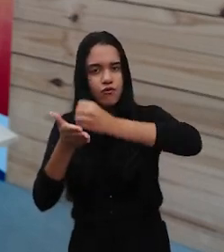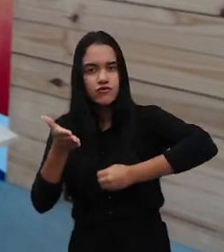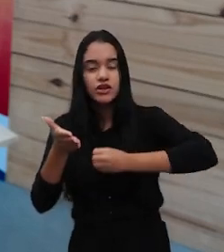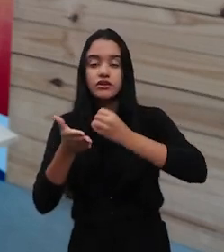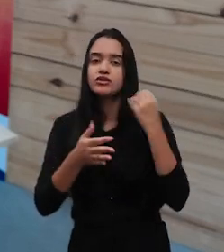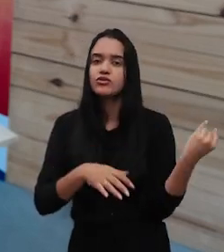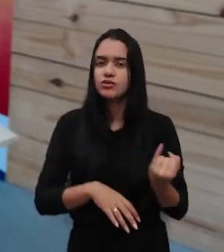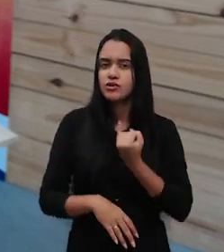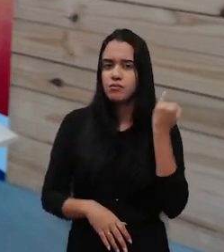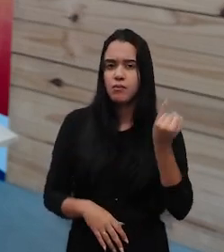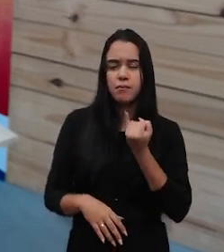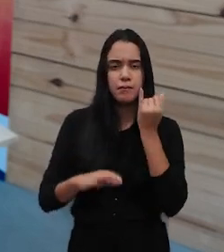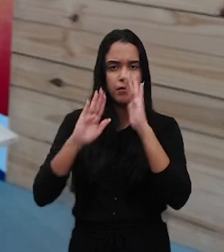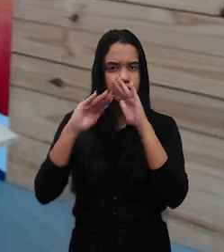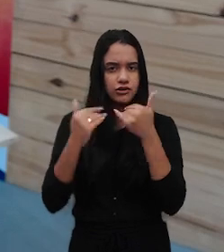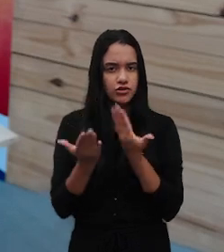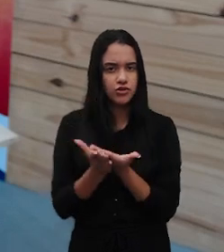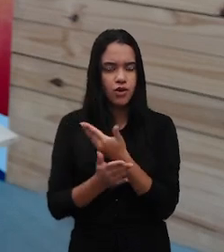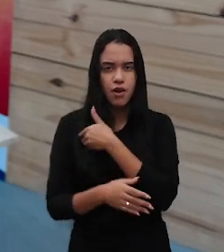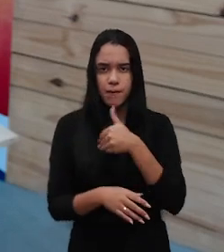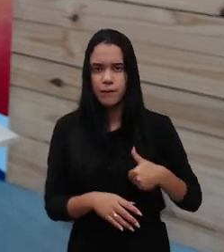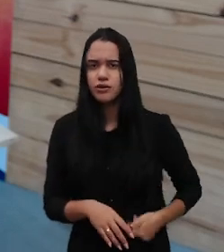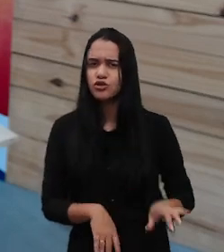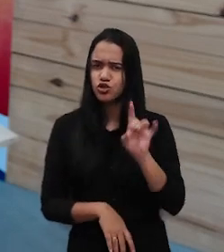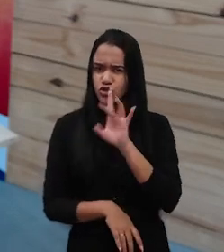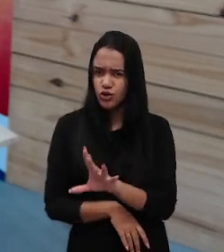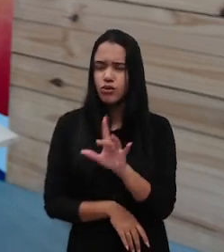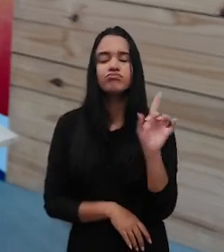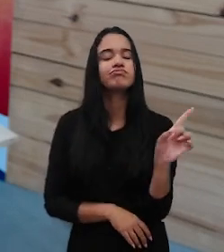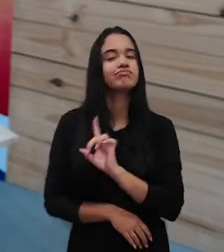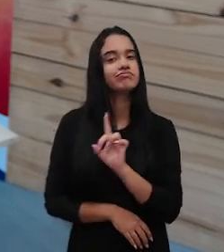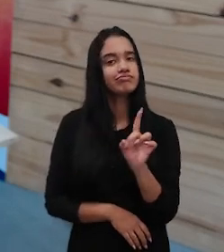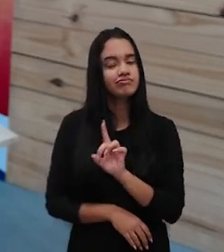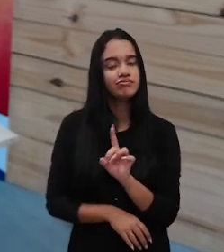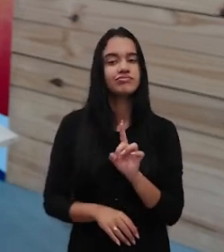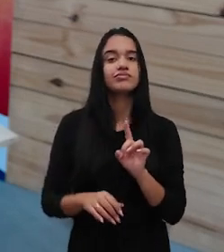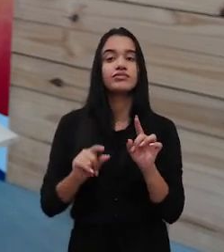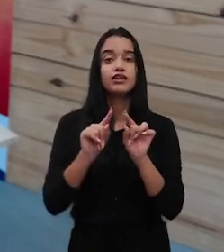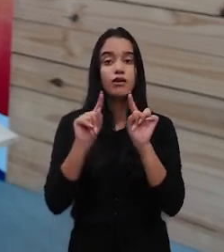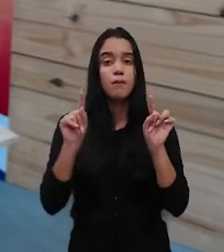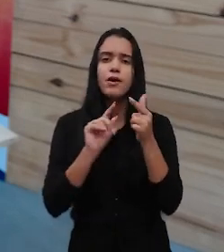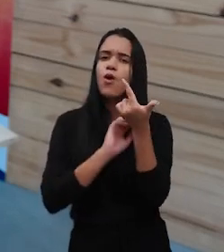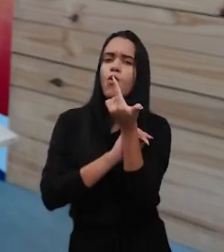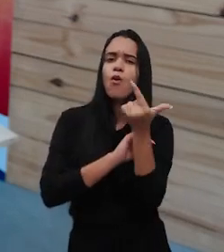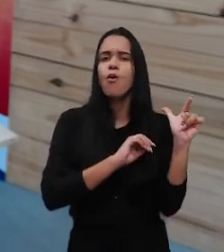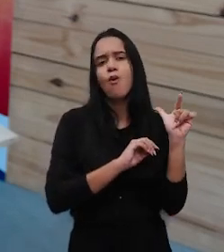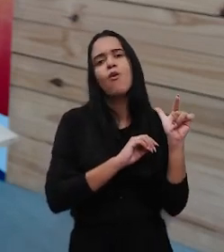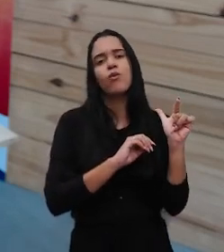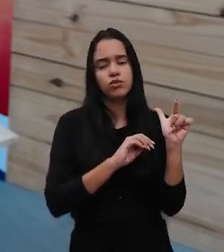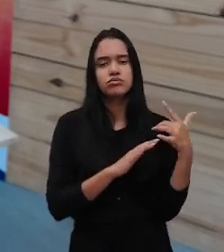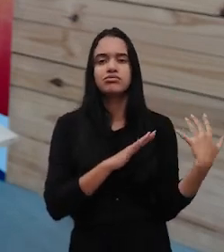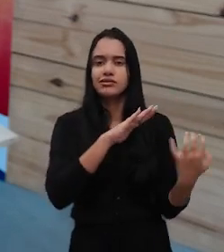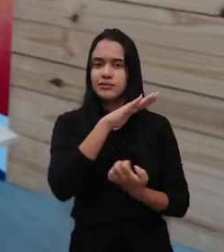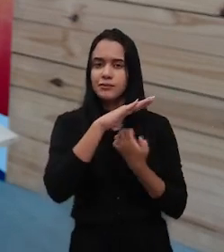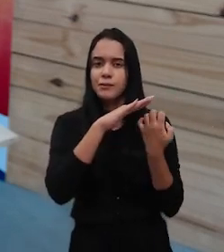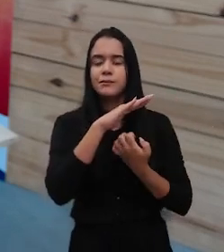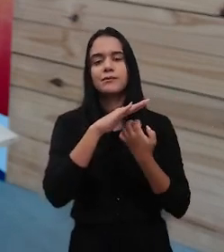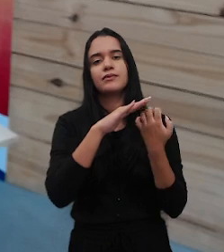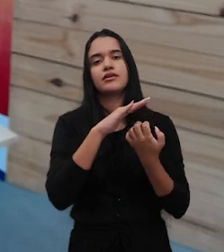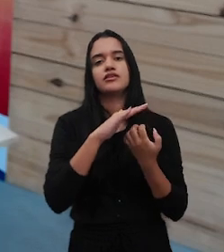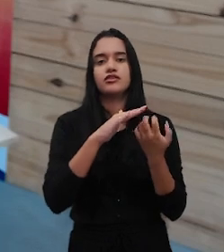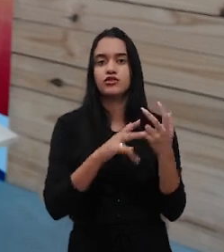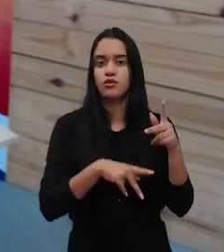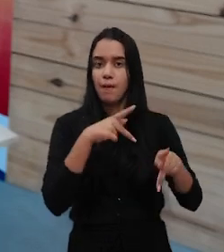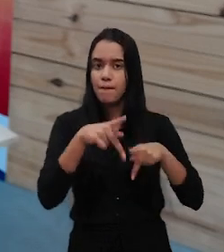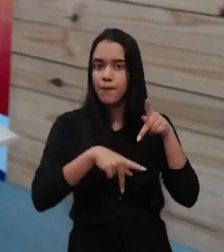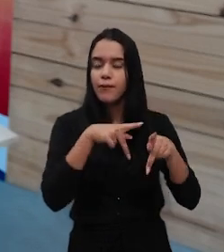as escolas públicas, a secretaria escolar faz uso desse documento, mas outros órgãos também, outros órgãos públicos